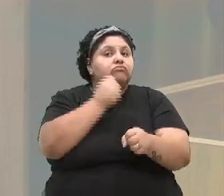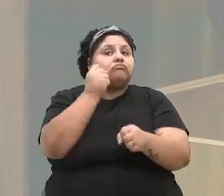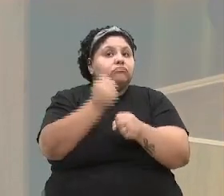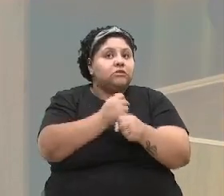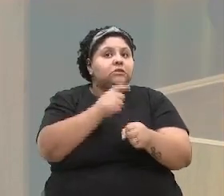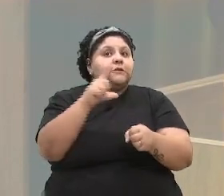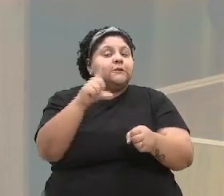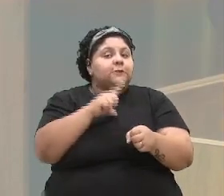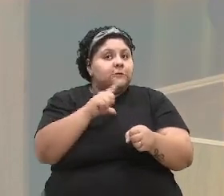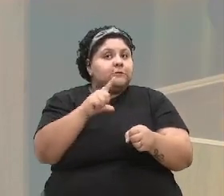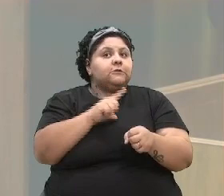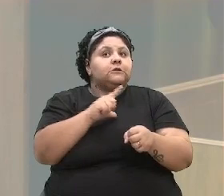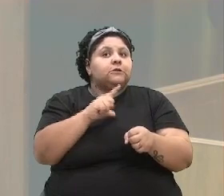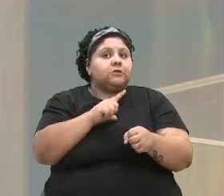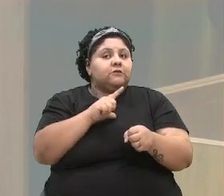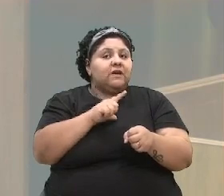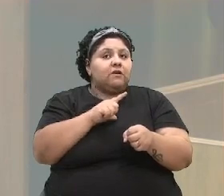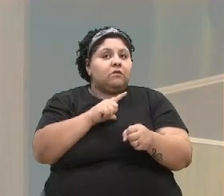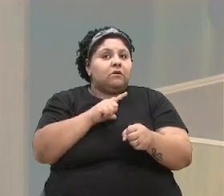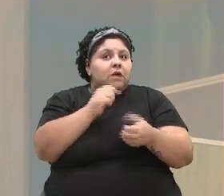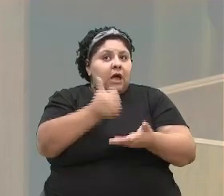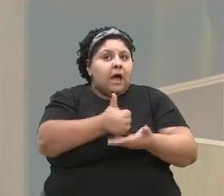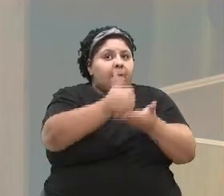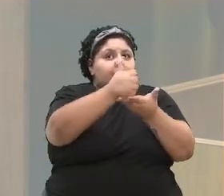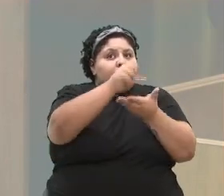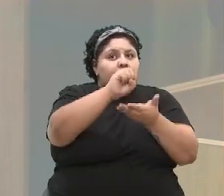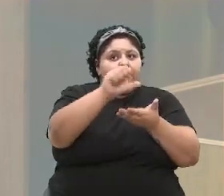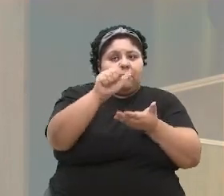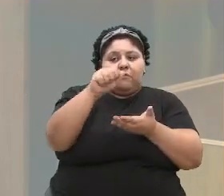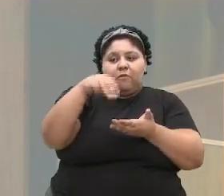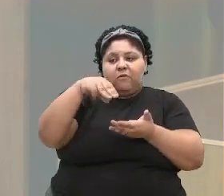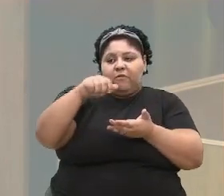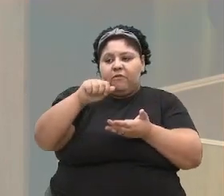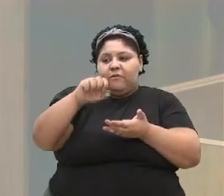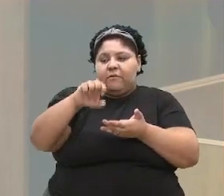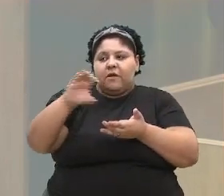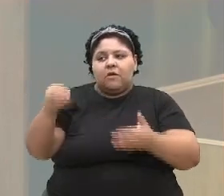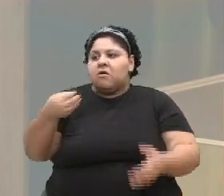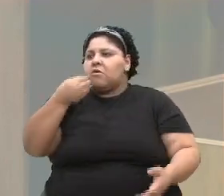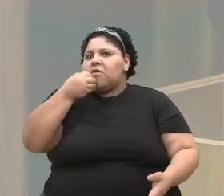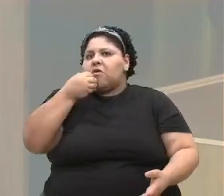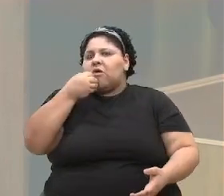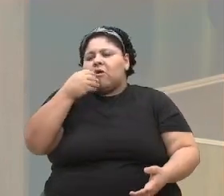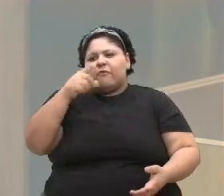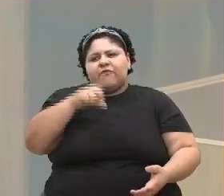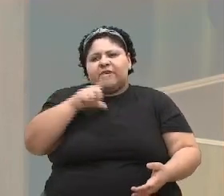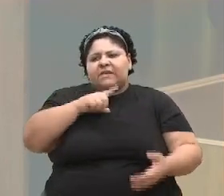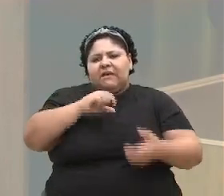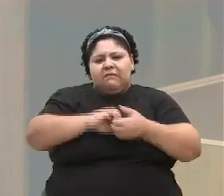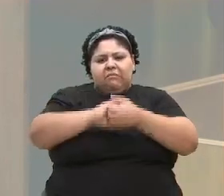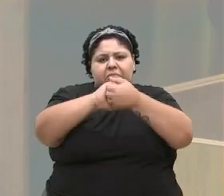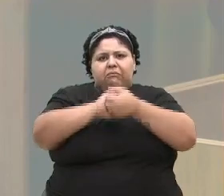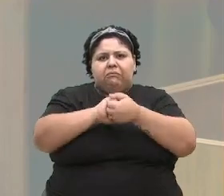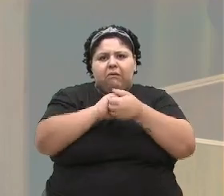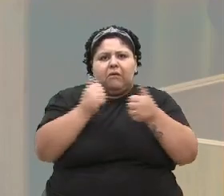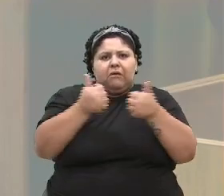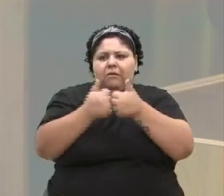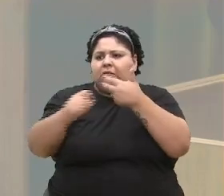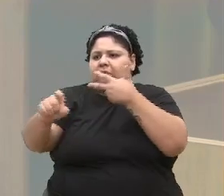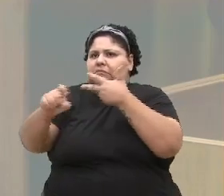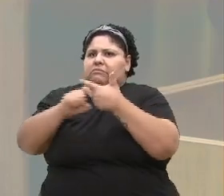tiveram intervenções do SAMAI, que, claro, haja parceria entre o Executivo, sem que